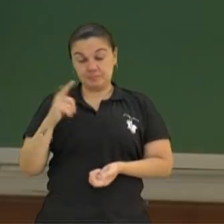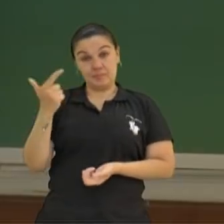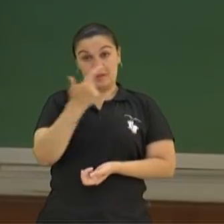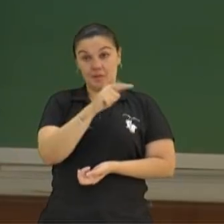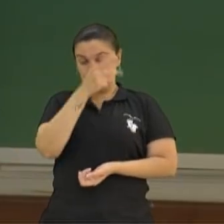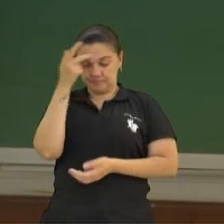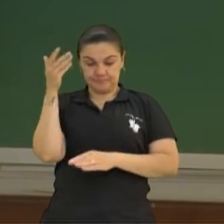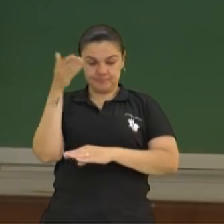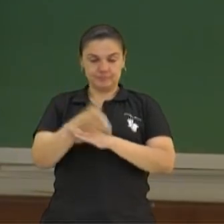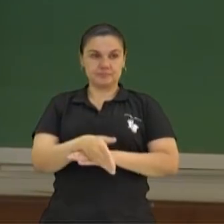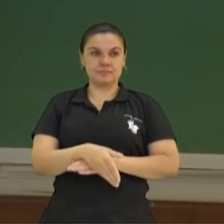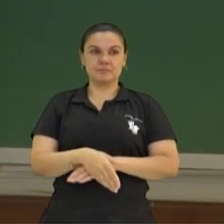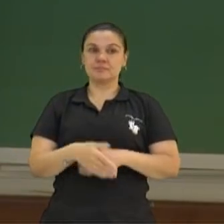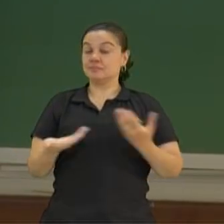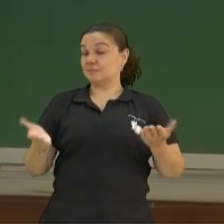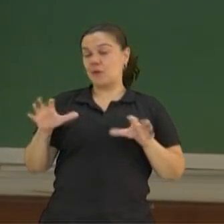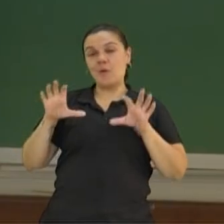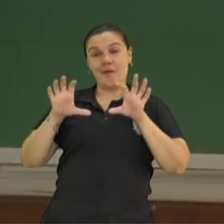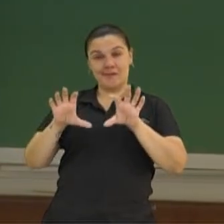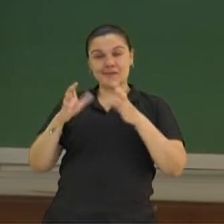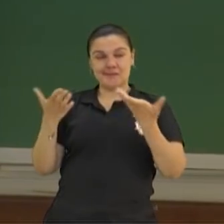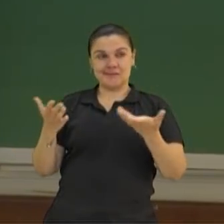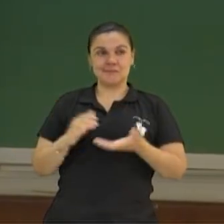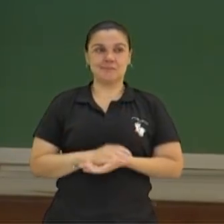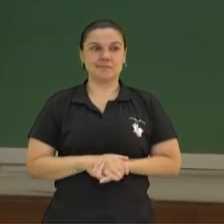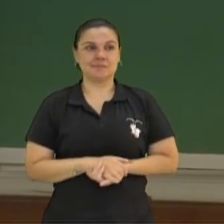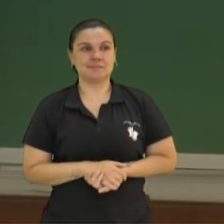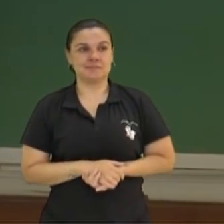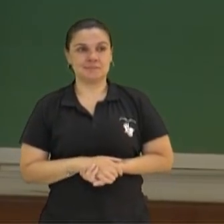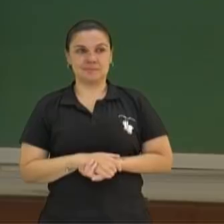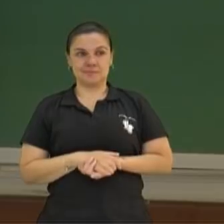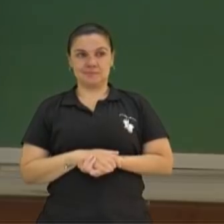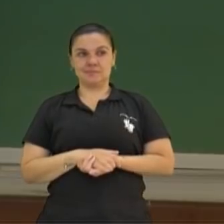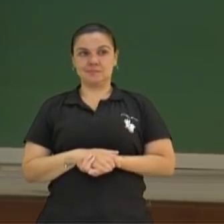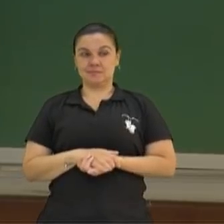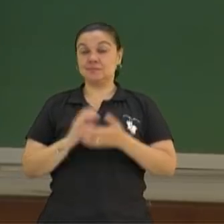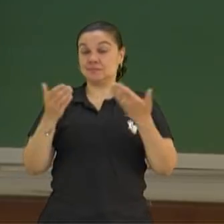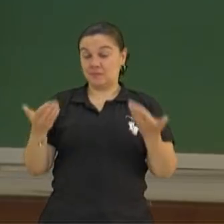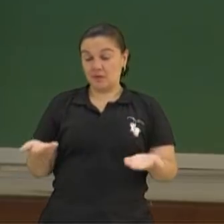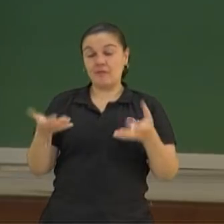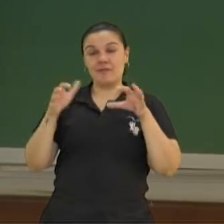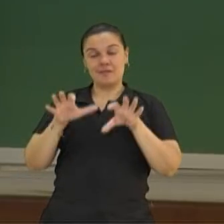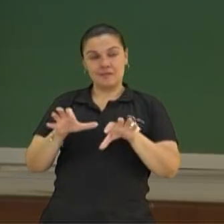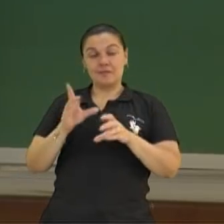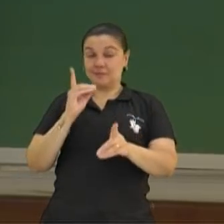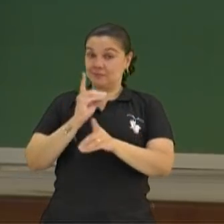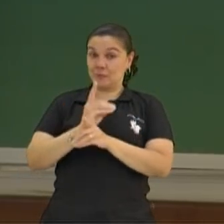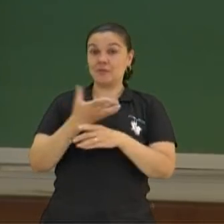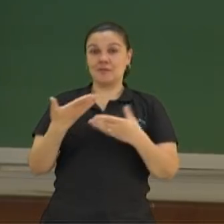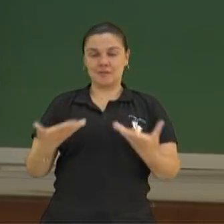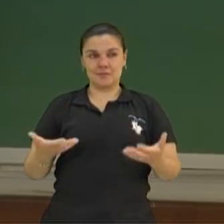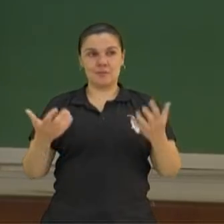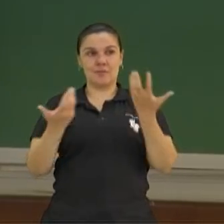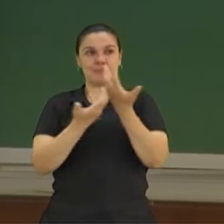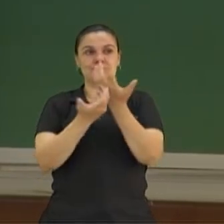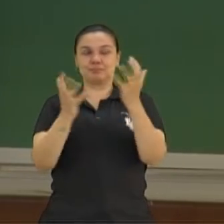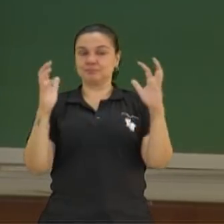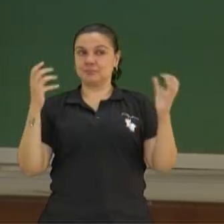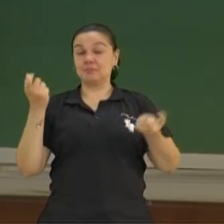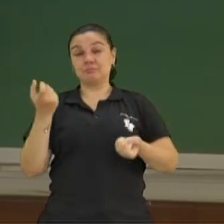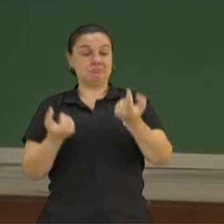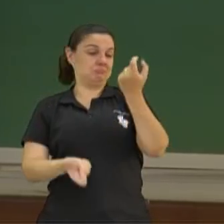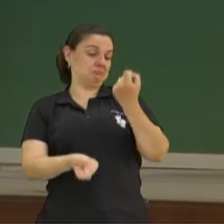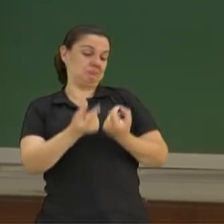a interferência humana, não é dessa maneira que ele vai estar, não é dessa maneira que ele será encontrado. Ele será encontrado de forma